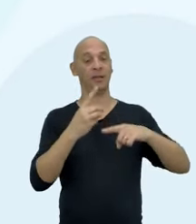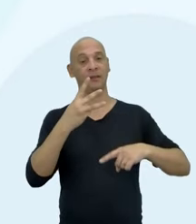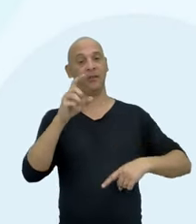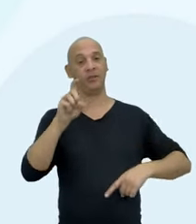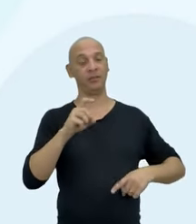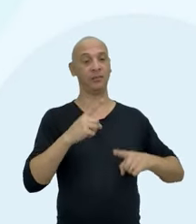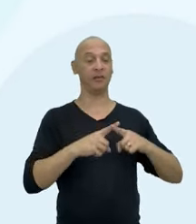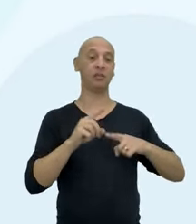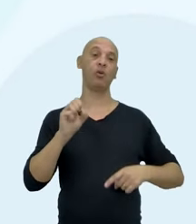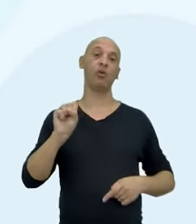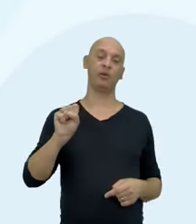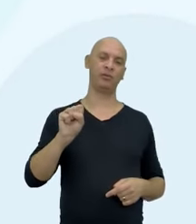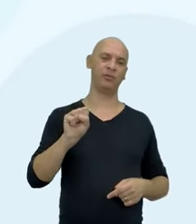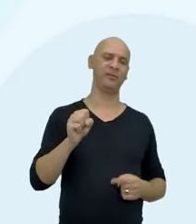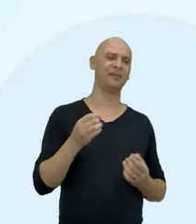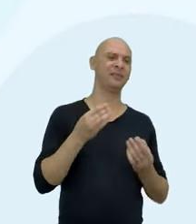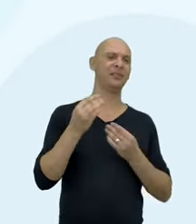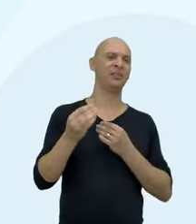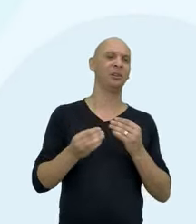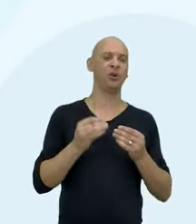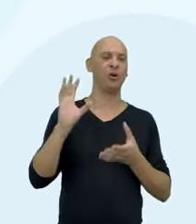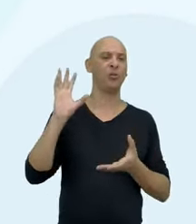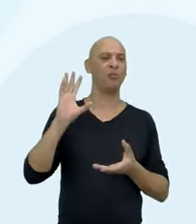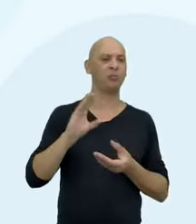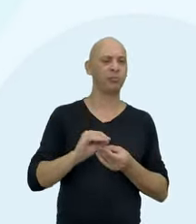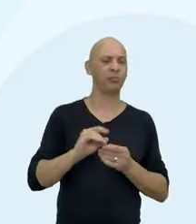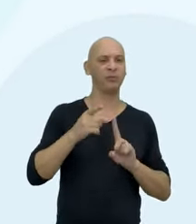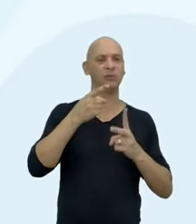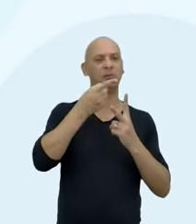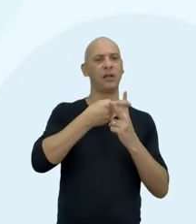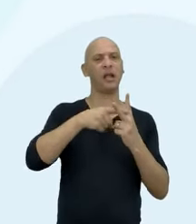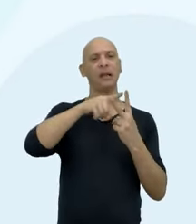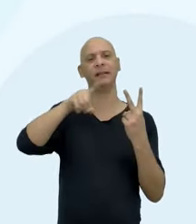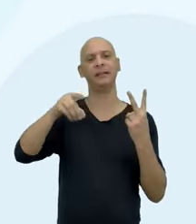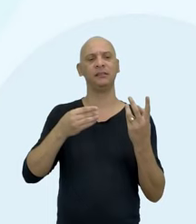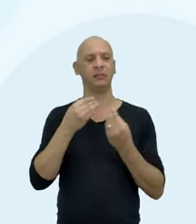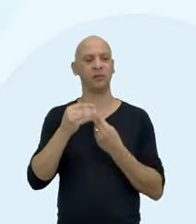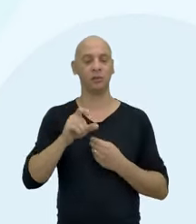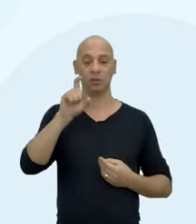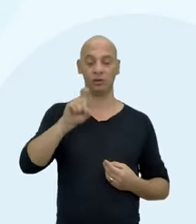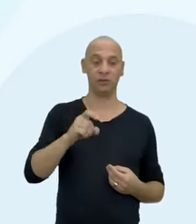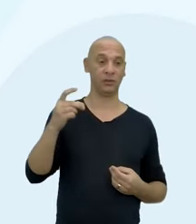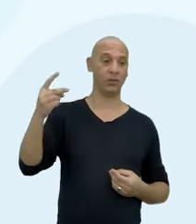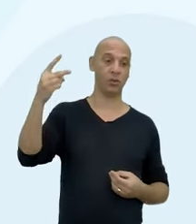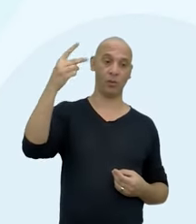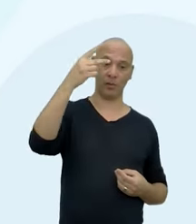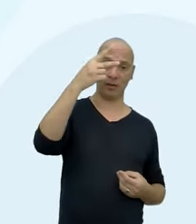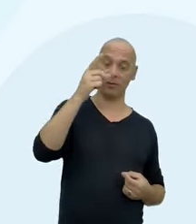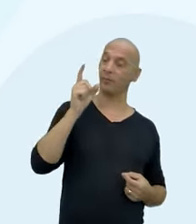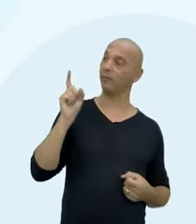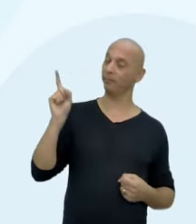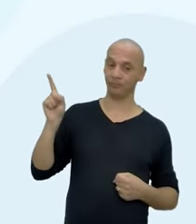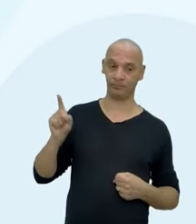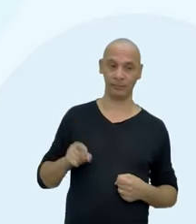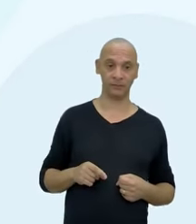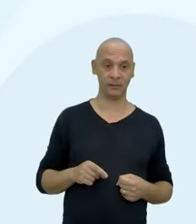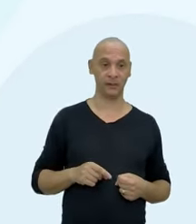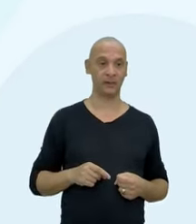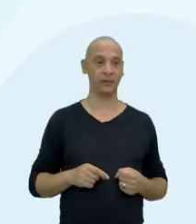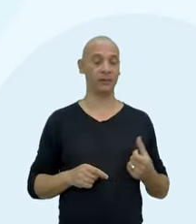8 como que eu faço para fatorar encontrar as raízes né x ao quadrado ele tem um quadrado